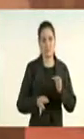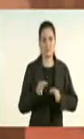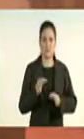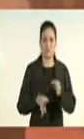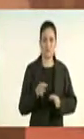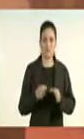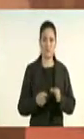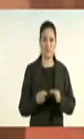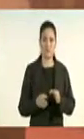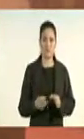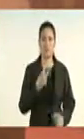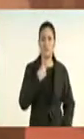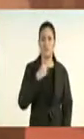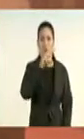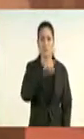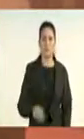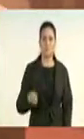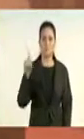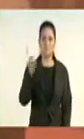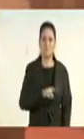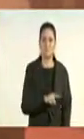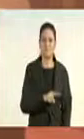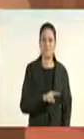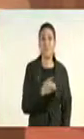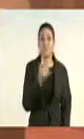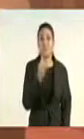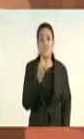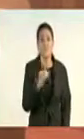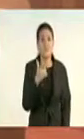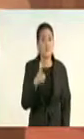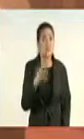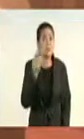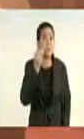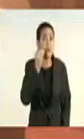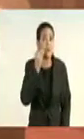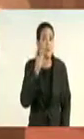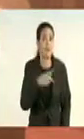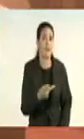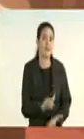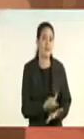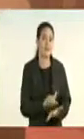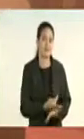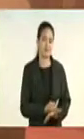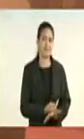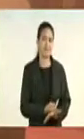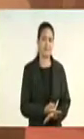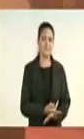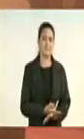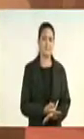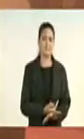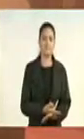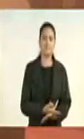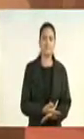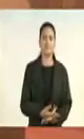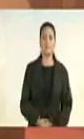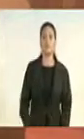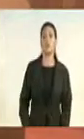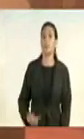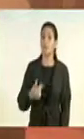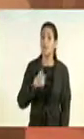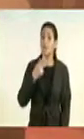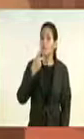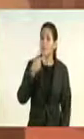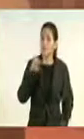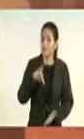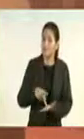nulidade sem prejuízo. Portanto, senhor presidente, falo com muita tranquilidade aqui, e até, deputado Rogério Cafeteira, Vossa